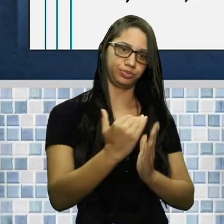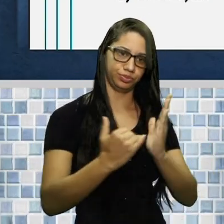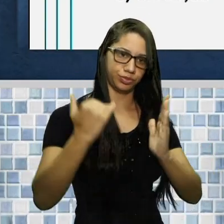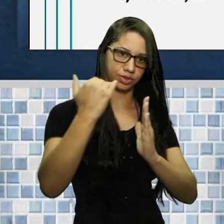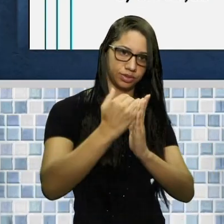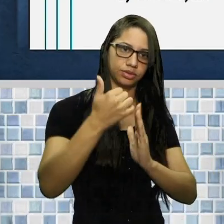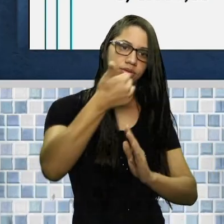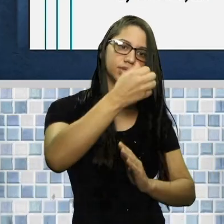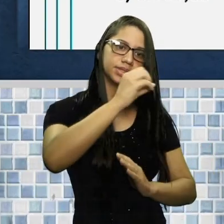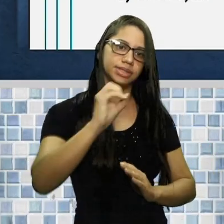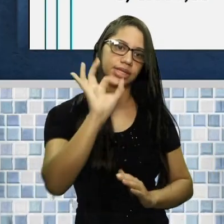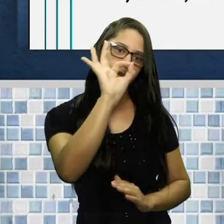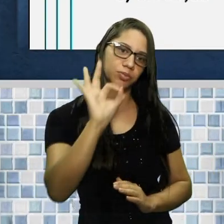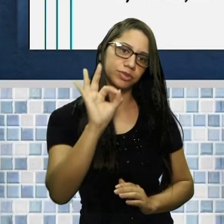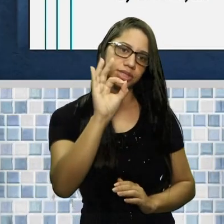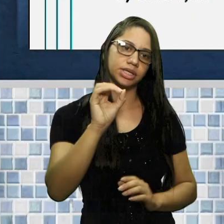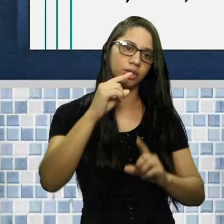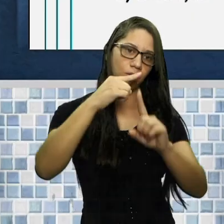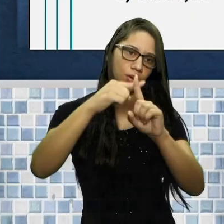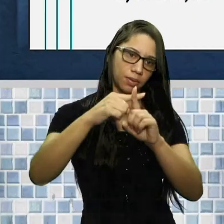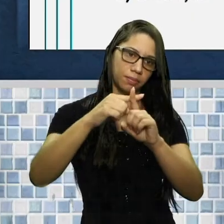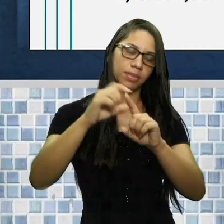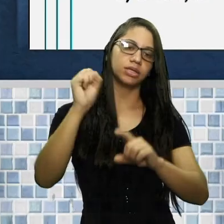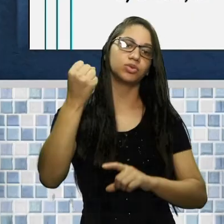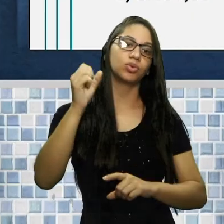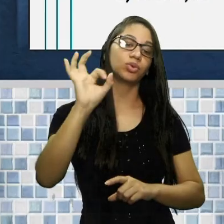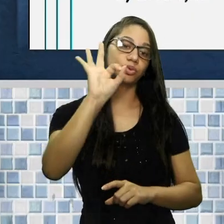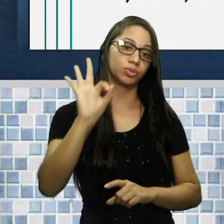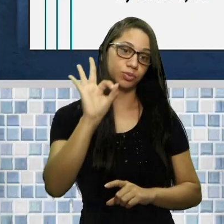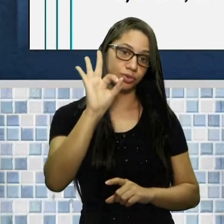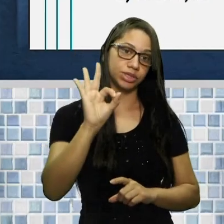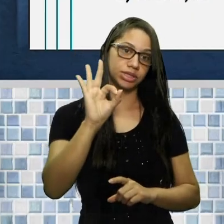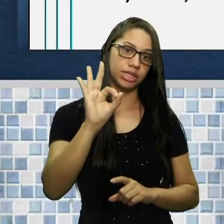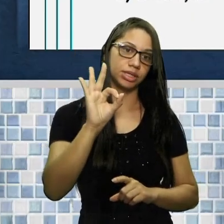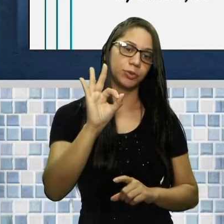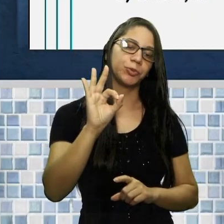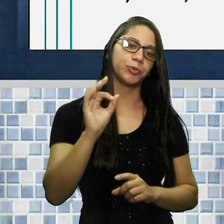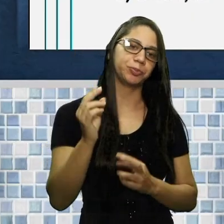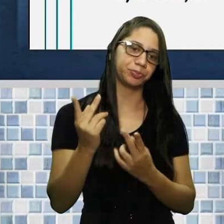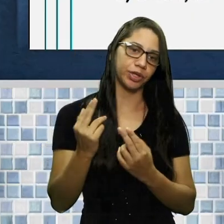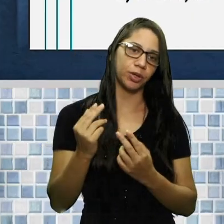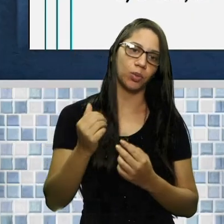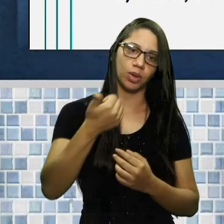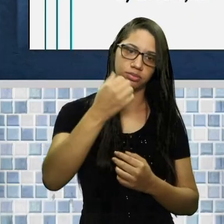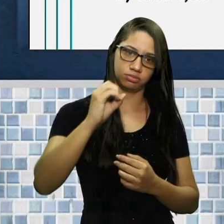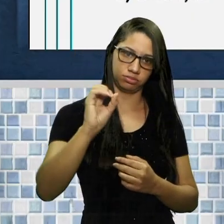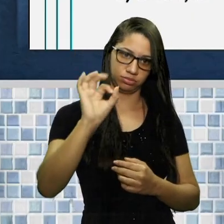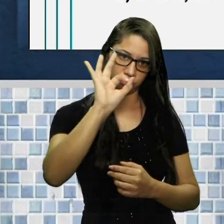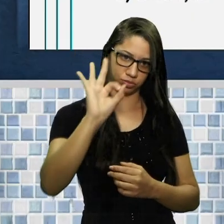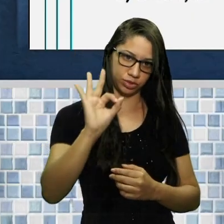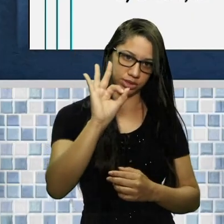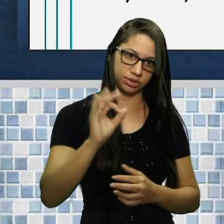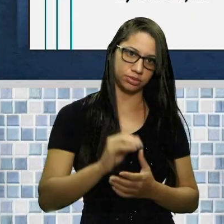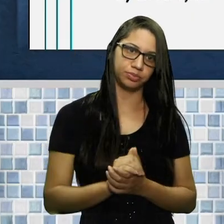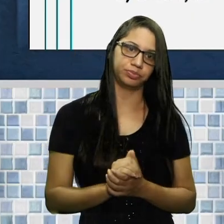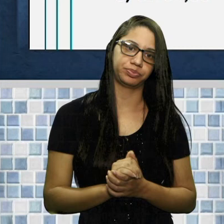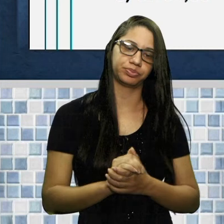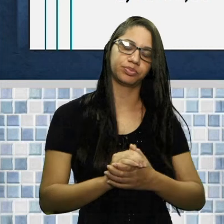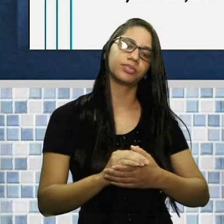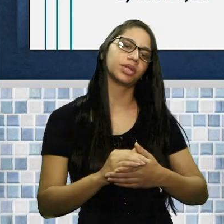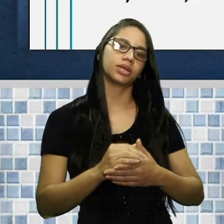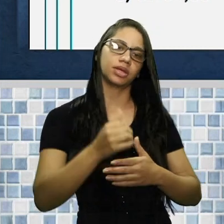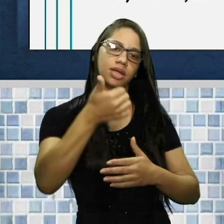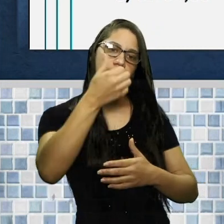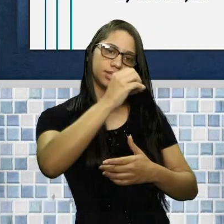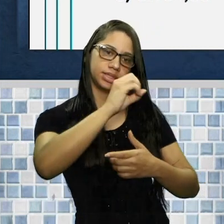acréscimo. Então, 100 mais 8% é igual a 108%. Transformando uma razão centesimal,